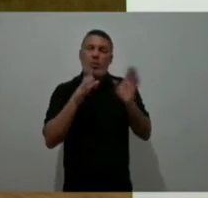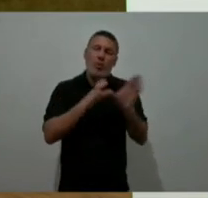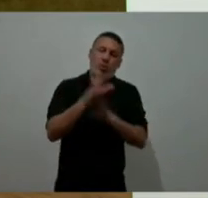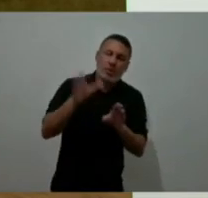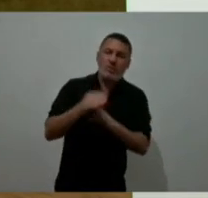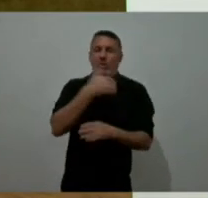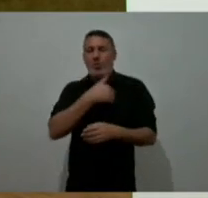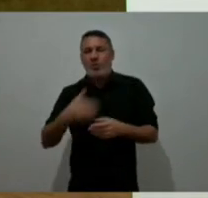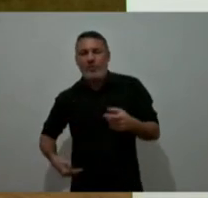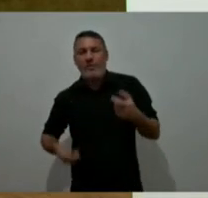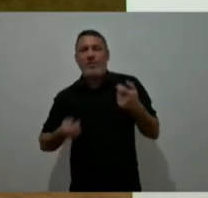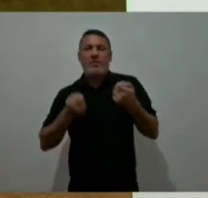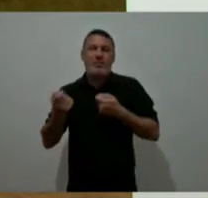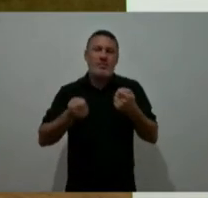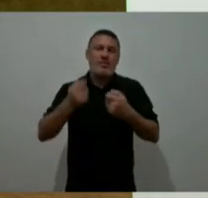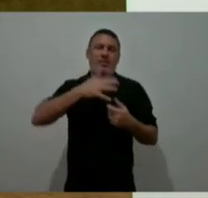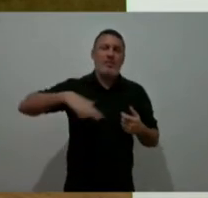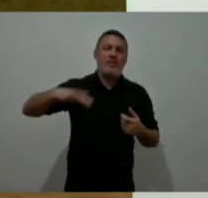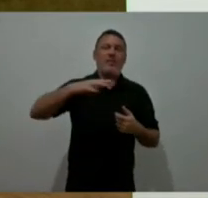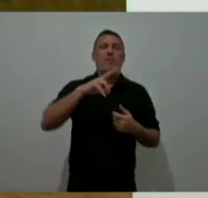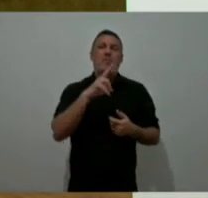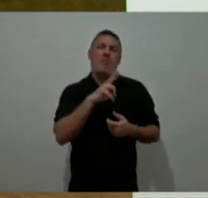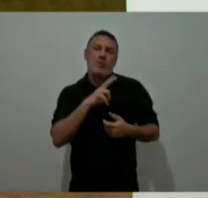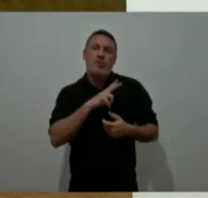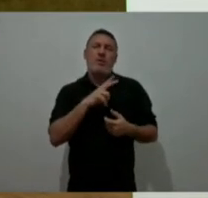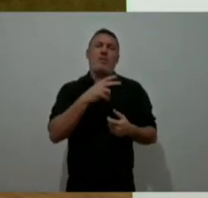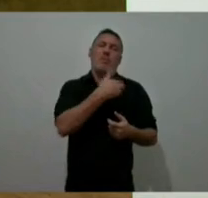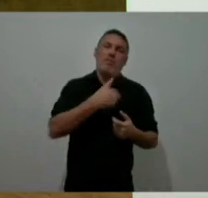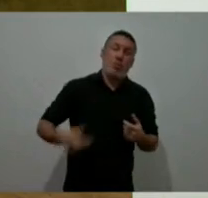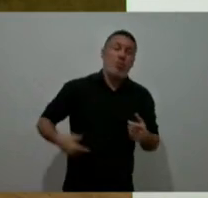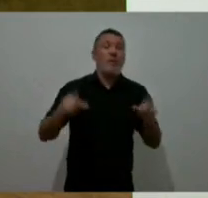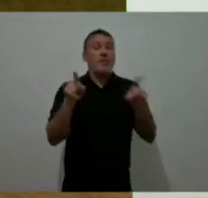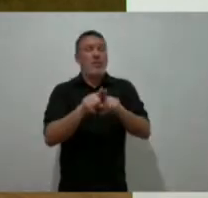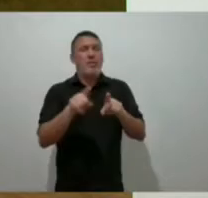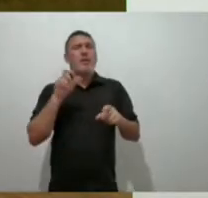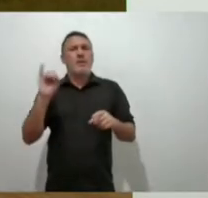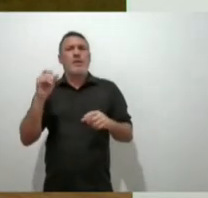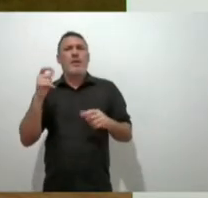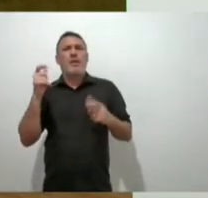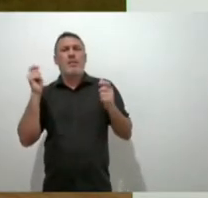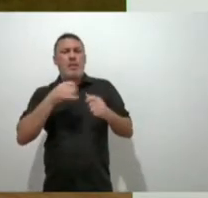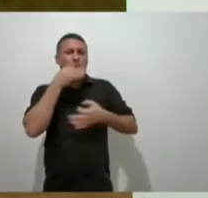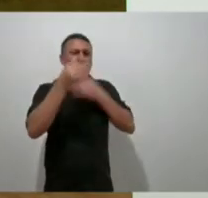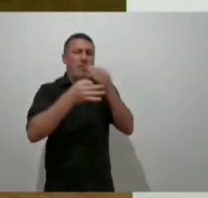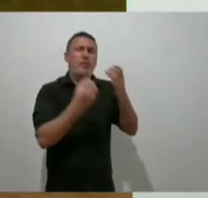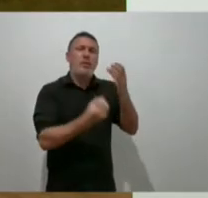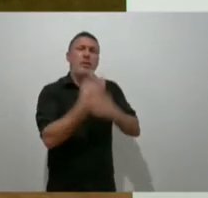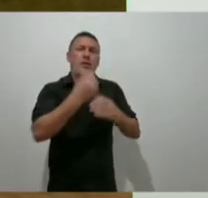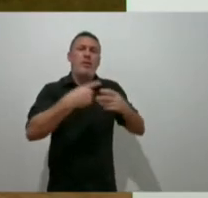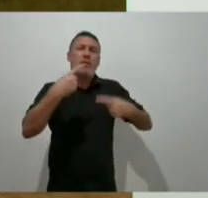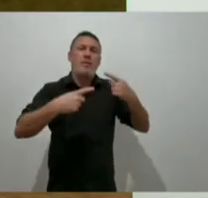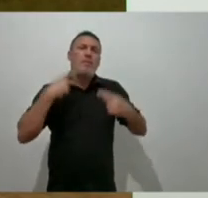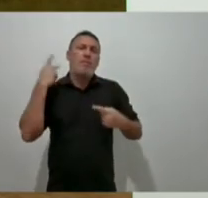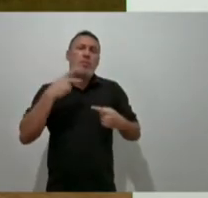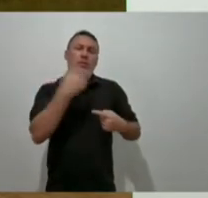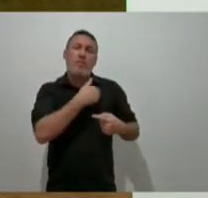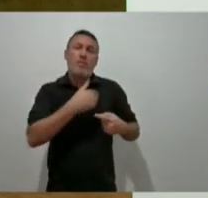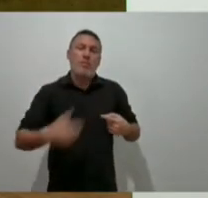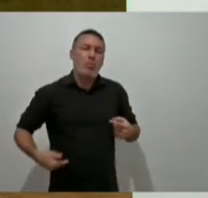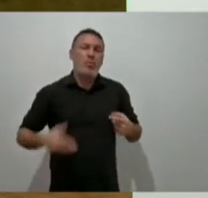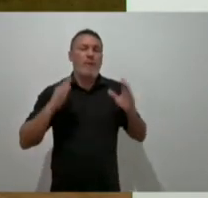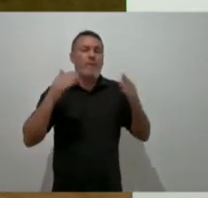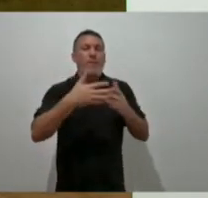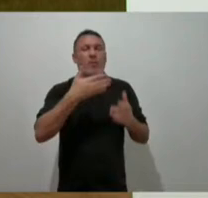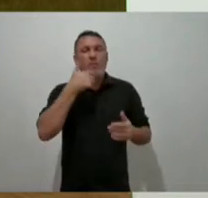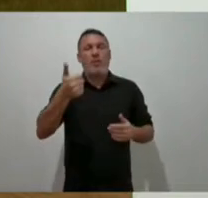orientar a iniciativa privada, e que a gente tenha condições de interferir efetivamente com políticas públicas que possam melhorar a vida das pessoas. Um bom modelo de